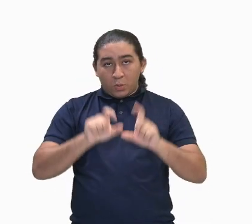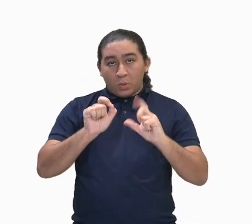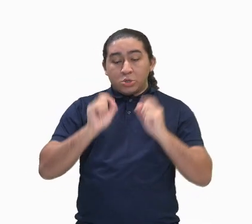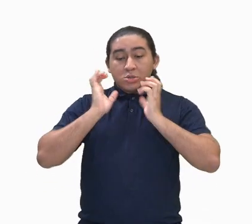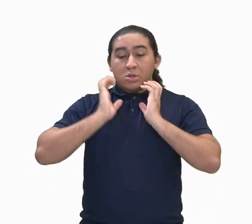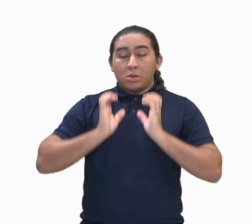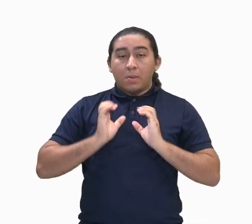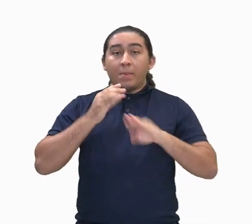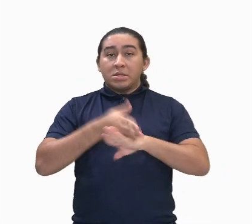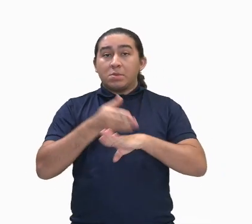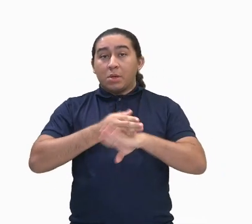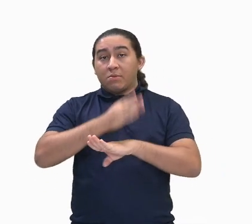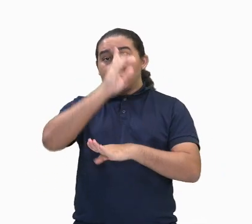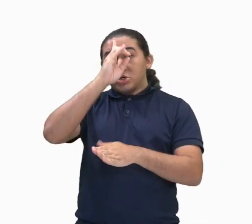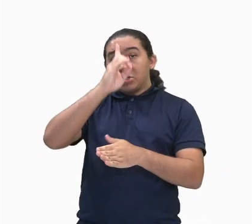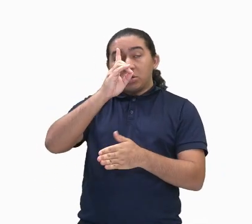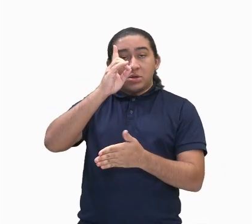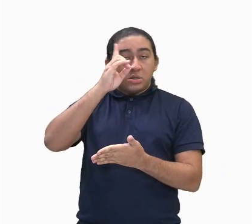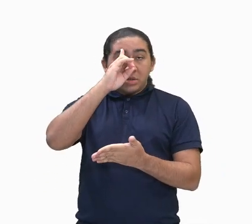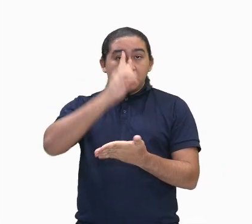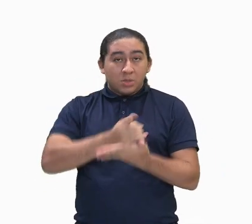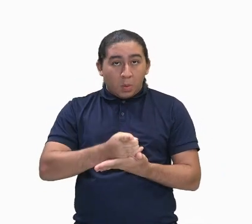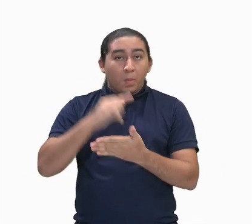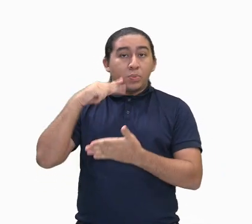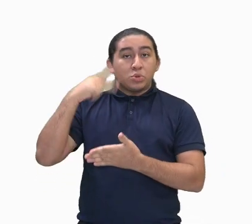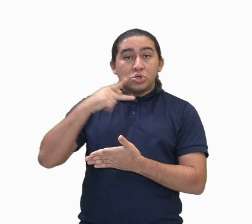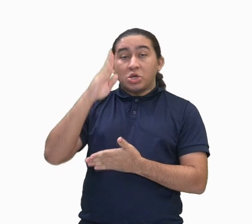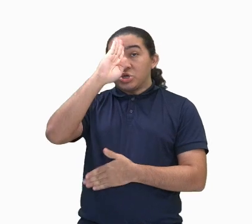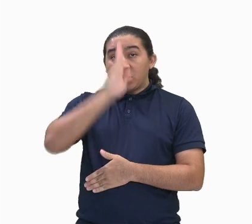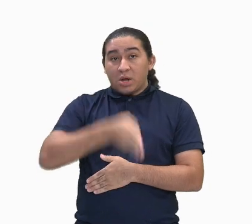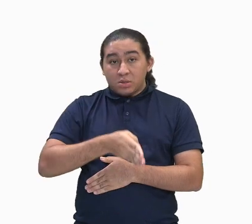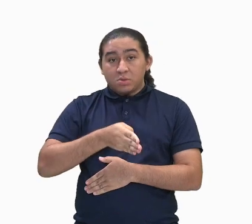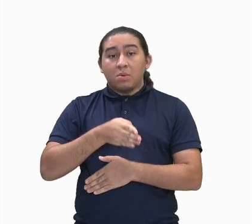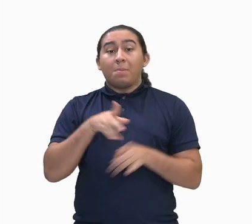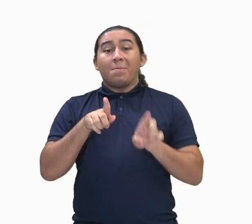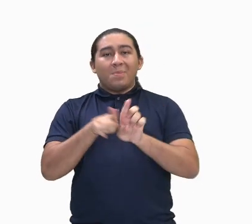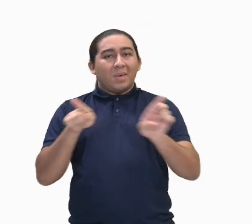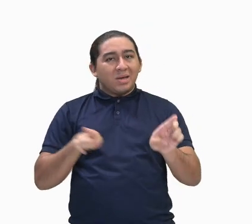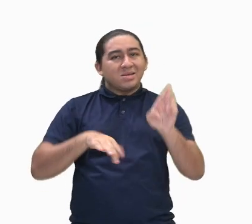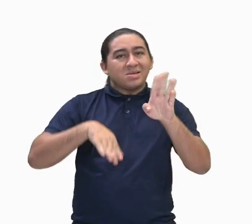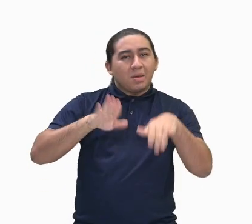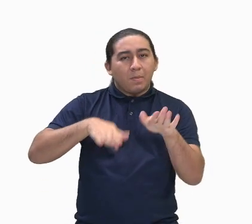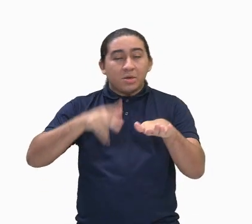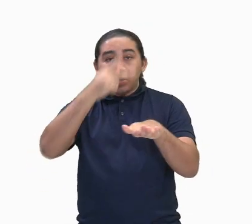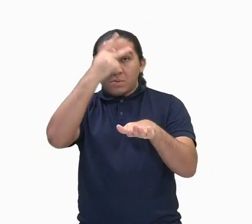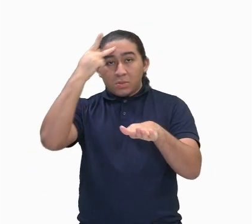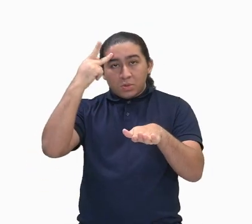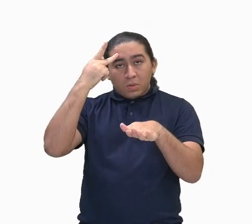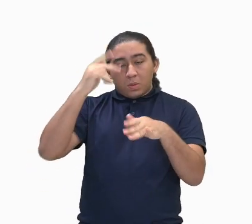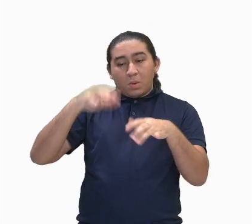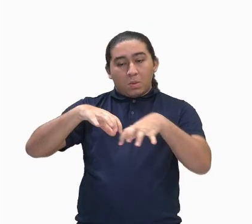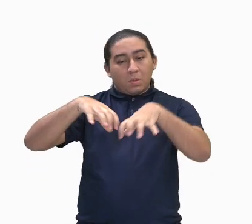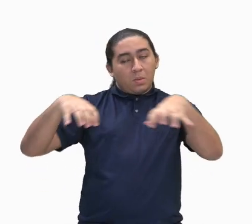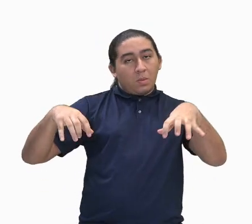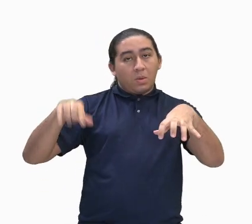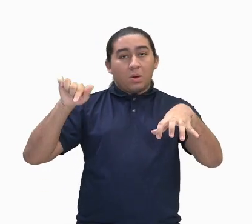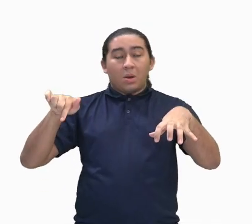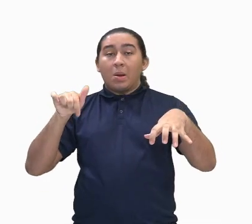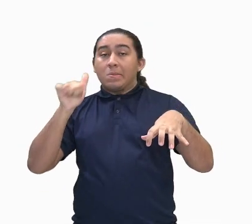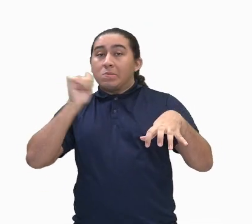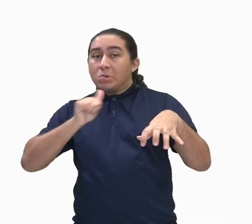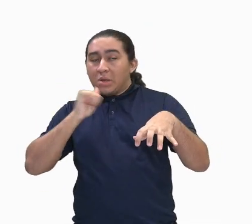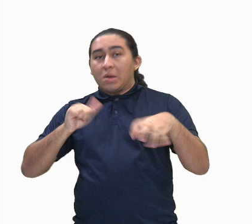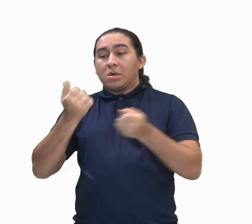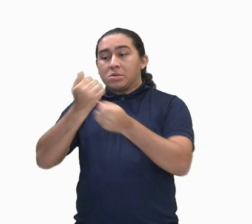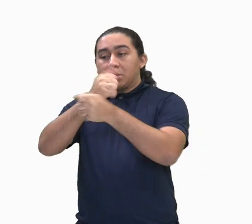diretamente das decisões políticas, embora limitada em seu alcance, excluindo mulheres, escravos e estrangeiros. Então,